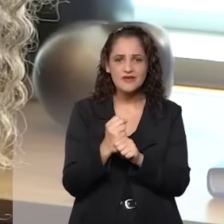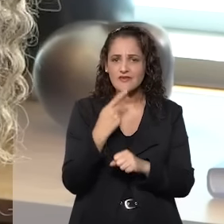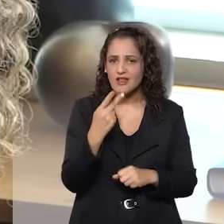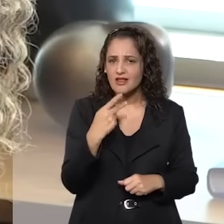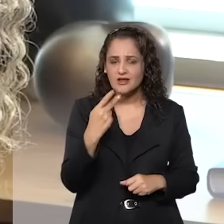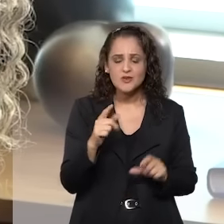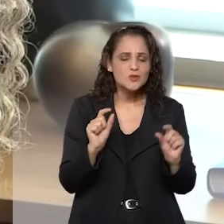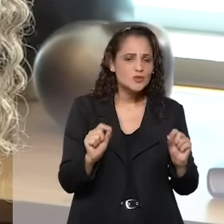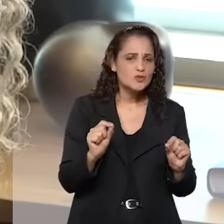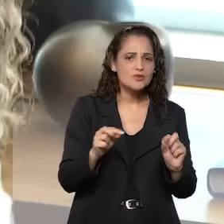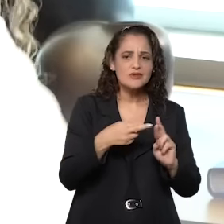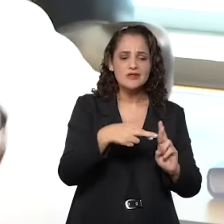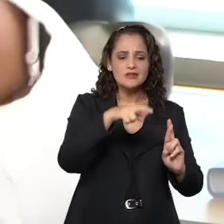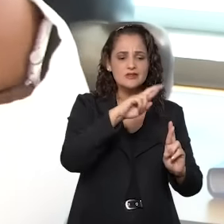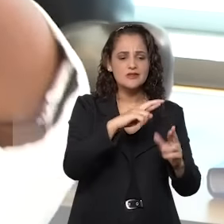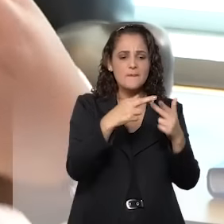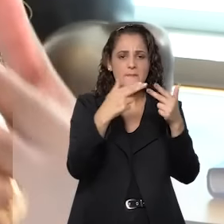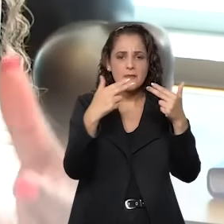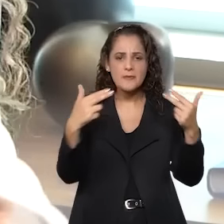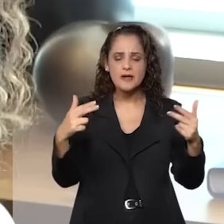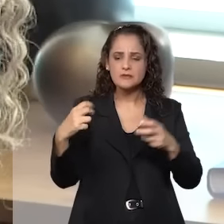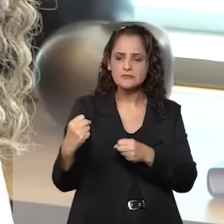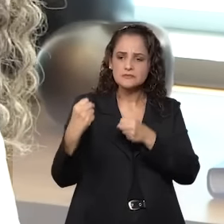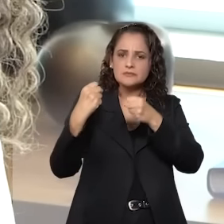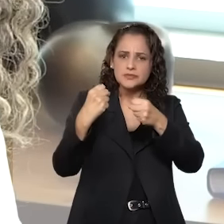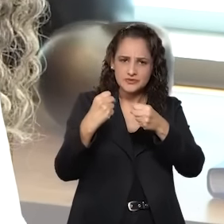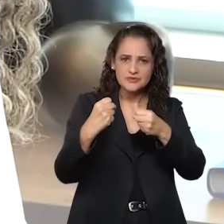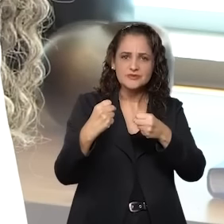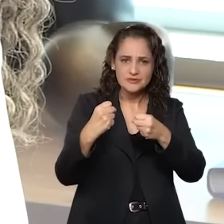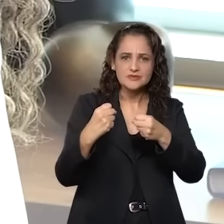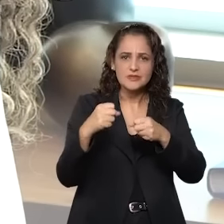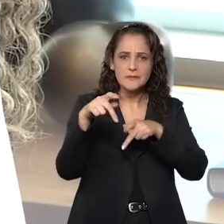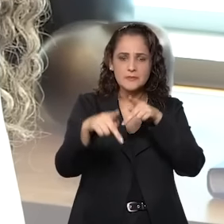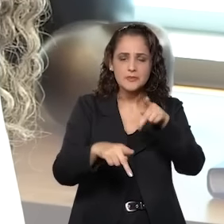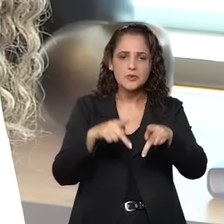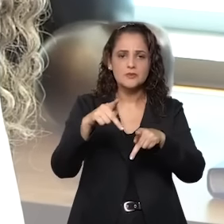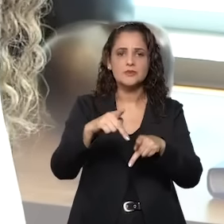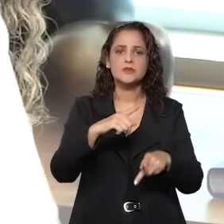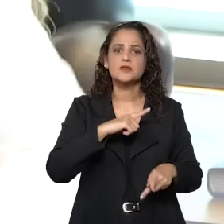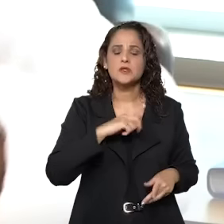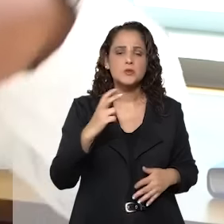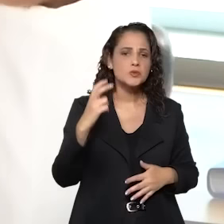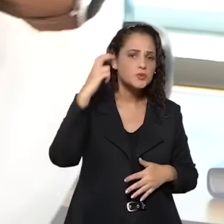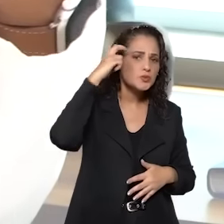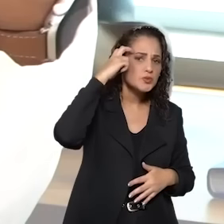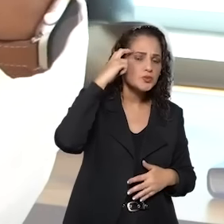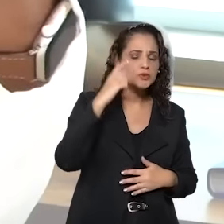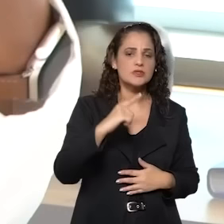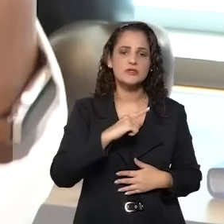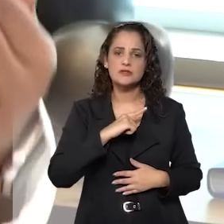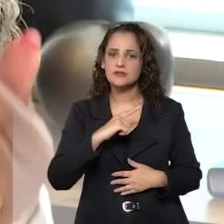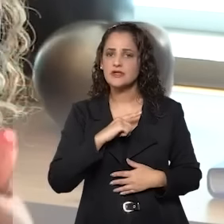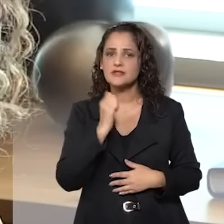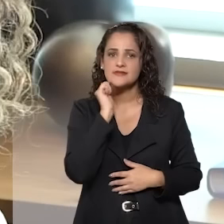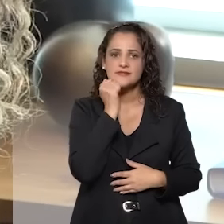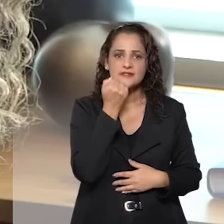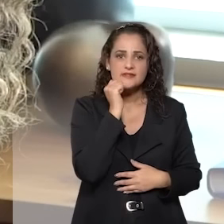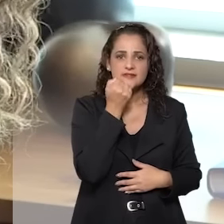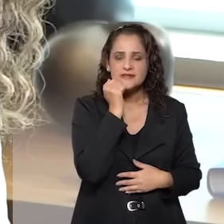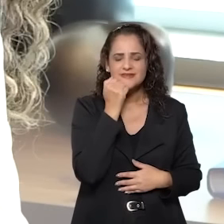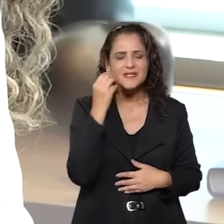né Eh eh religiões a gente tinha poder público a gente tinha eh a cultura a gente tinha a